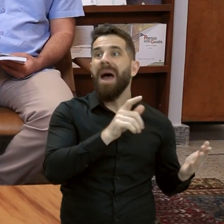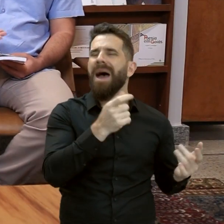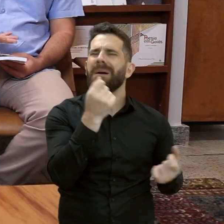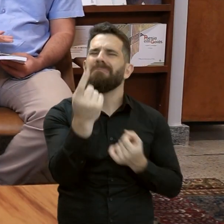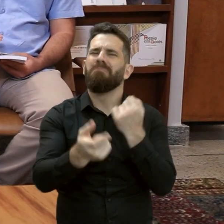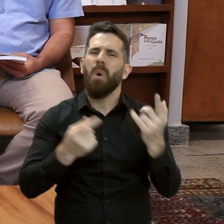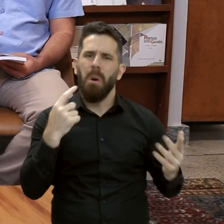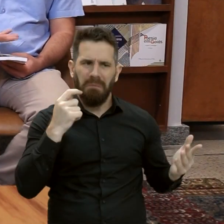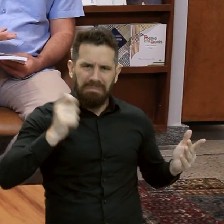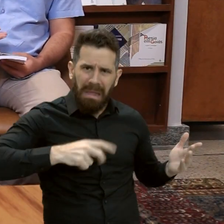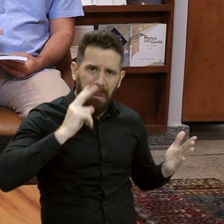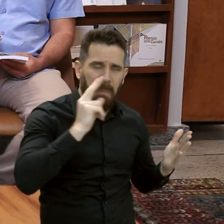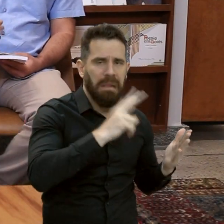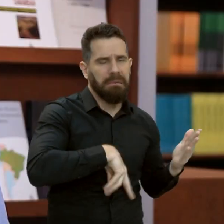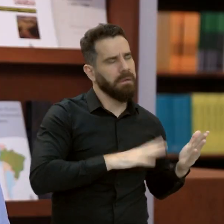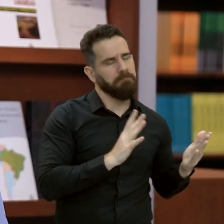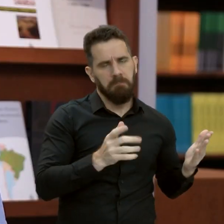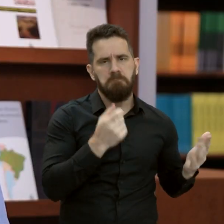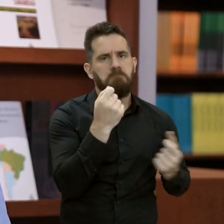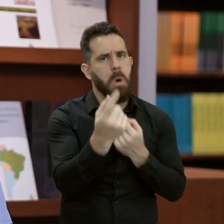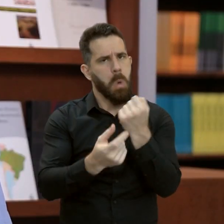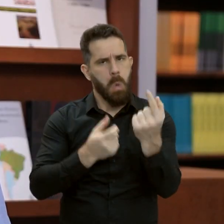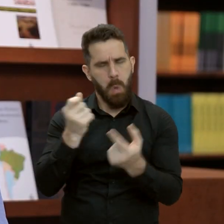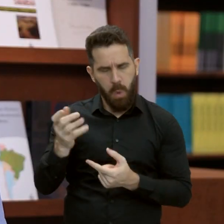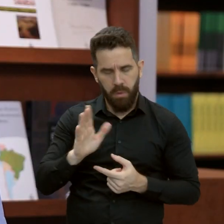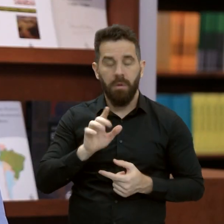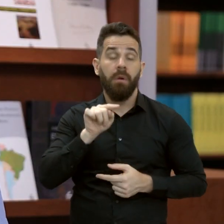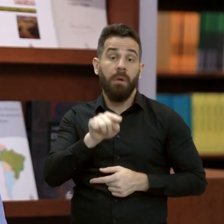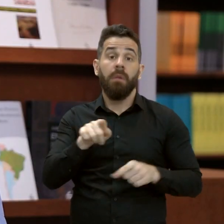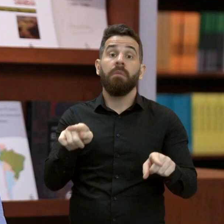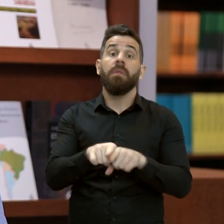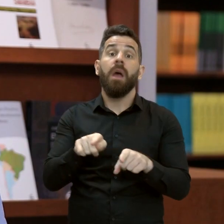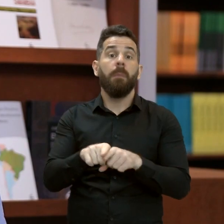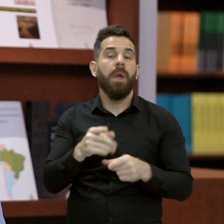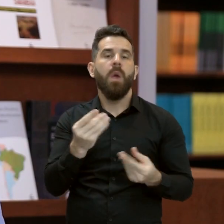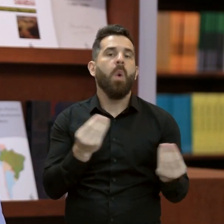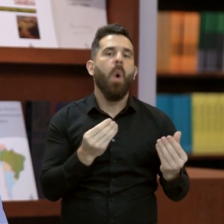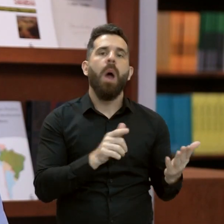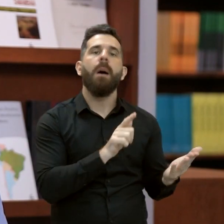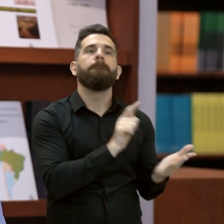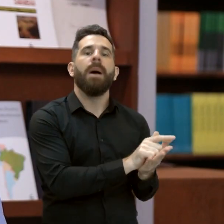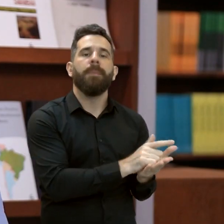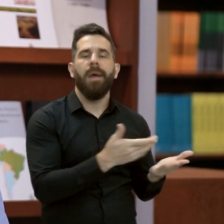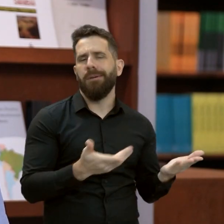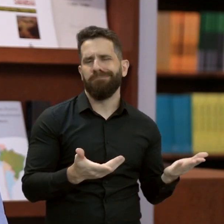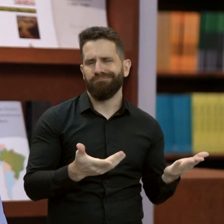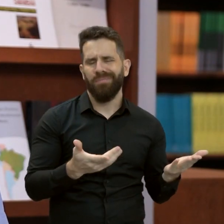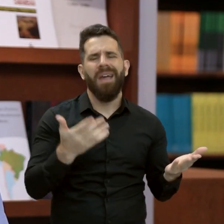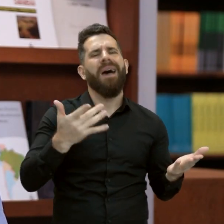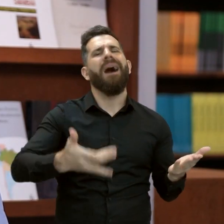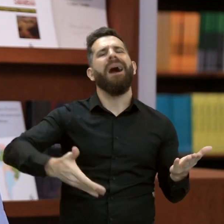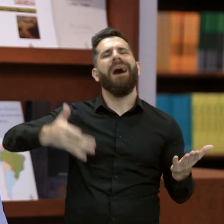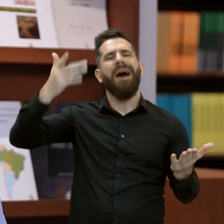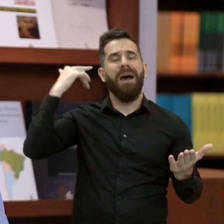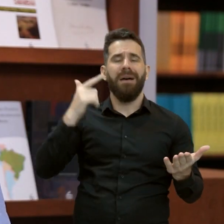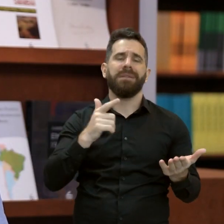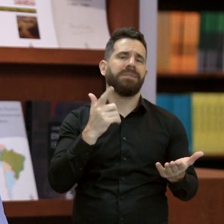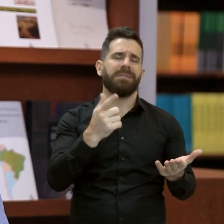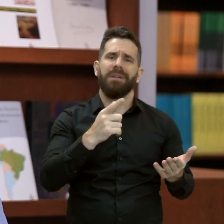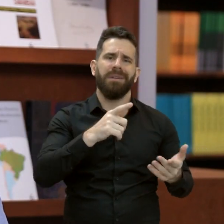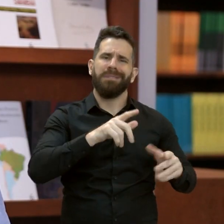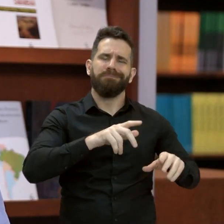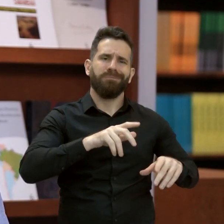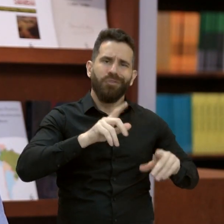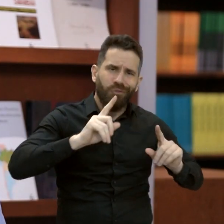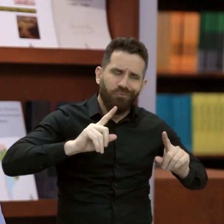a esse material, a impresso. Porque também o suporte era difícil, né? Lá nos copistas da Idade Média, então era um trabalho